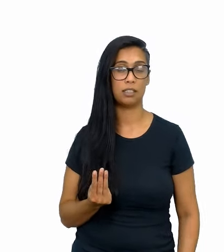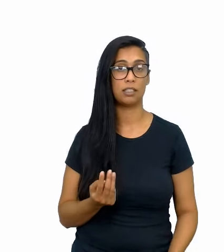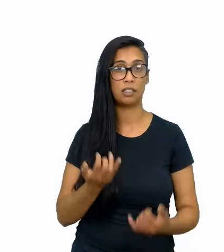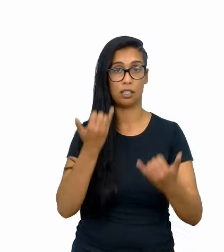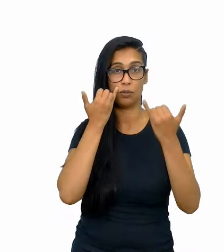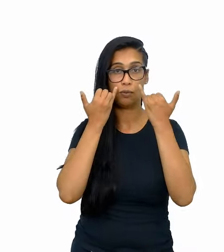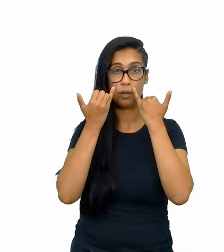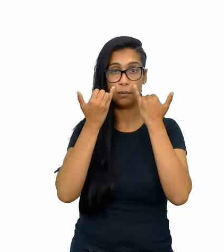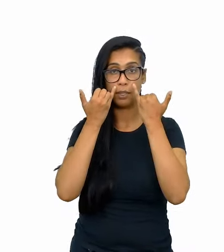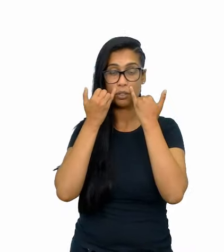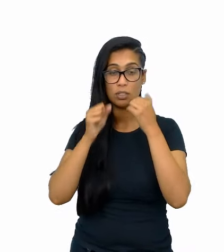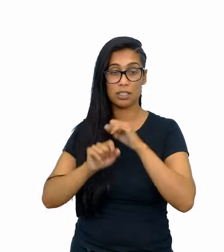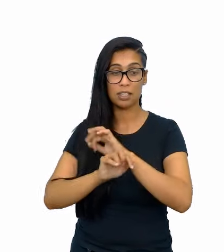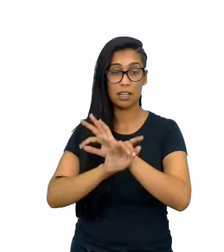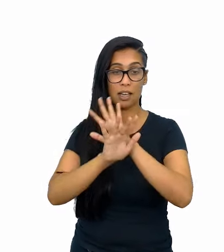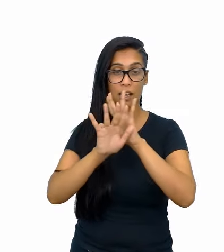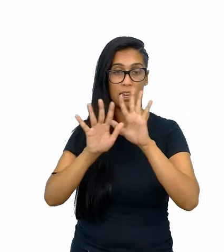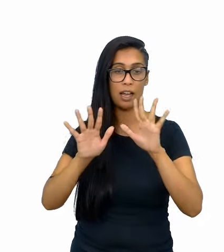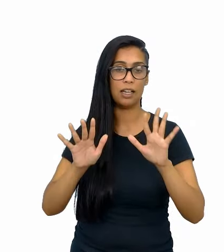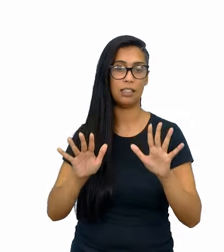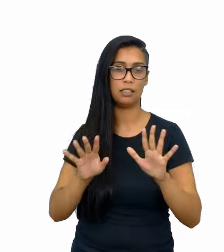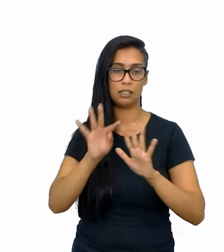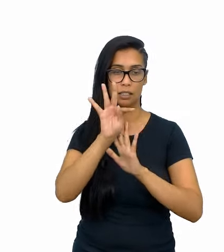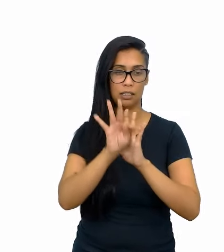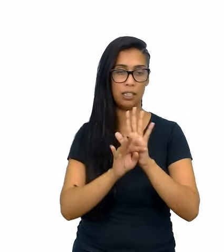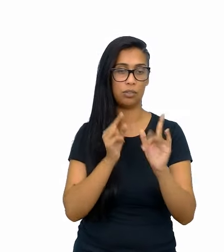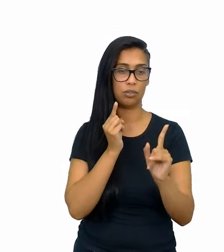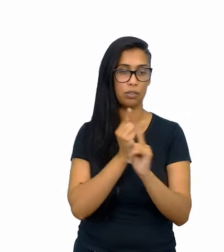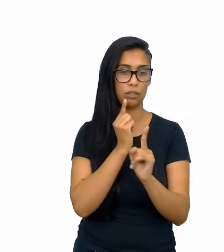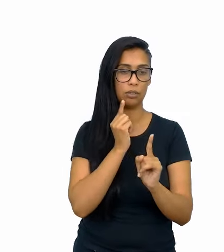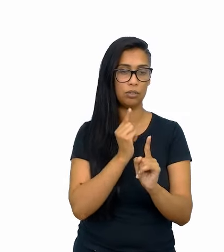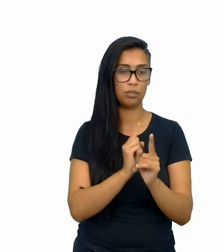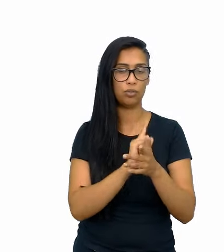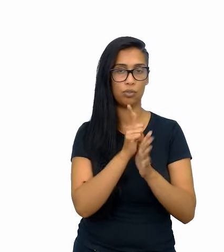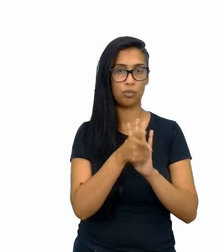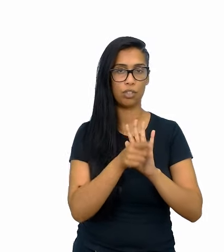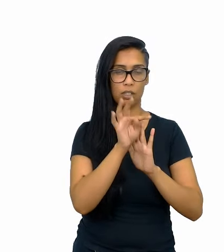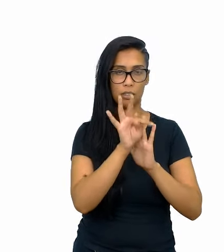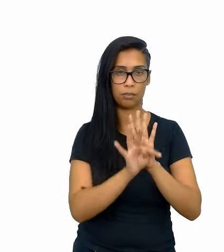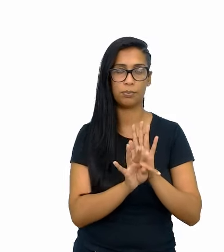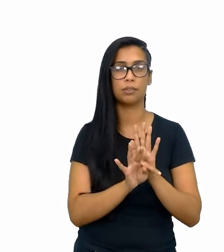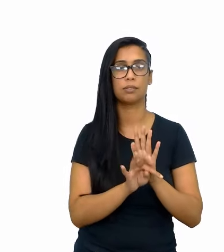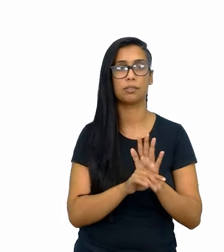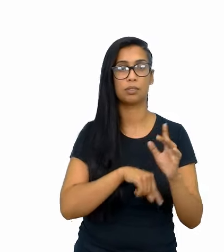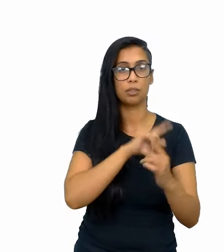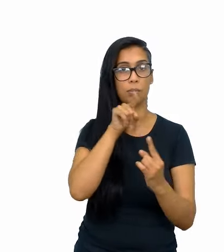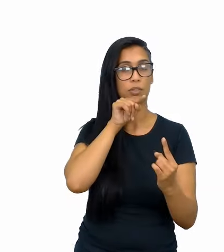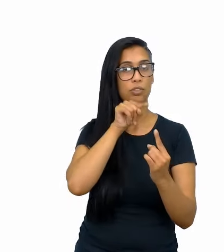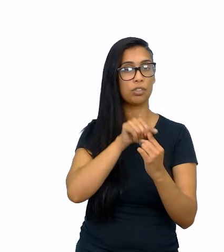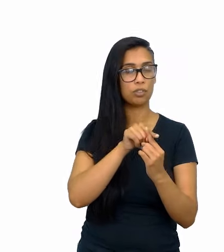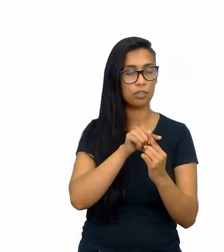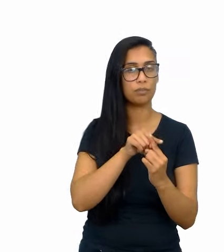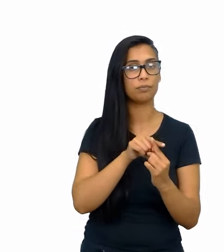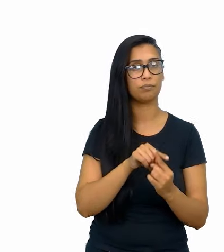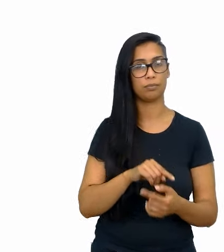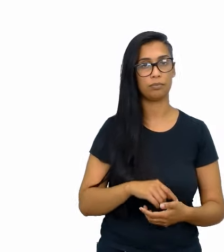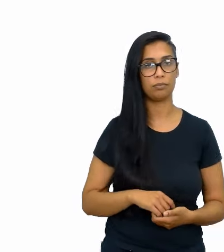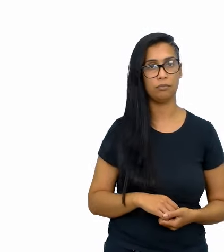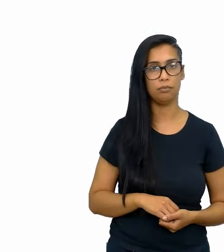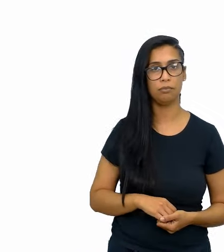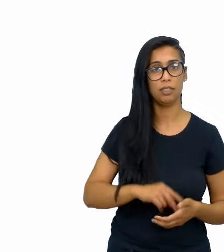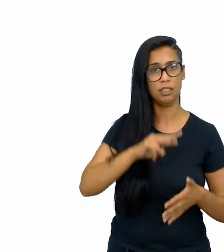explícitas. Então, bom, de maneira direta e objetiva, né? Então, ao realizar a leitura